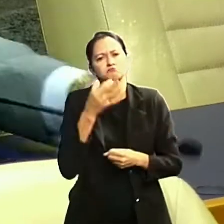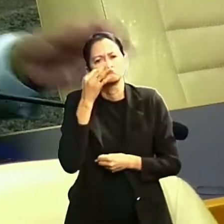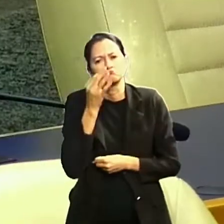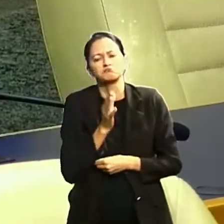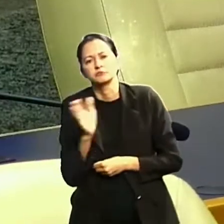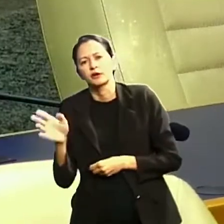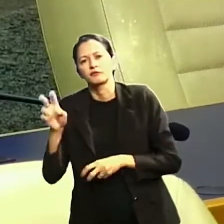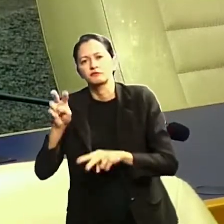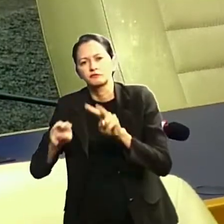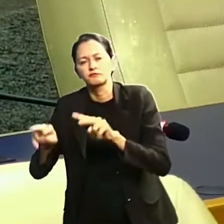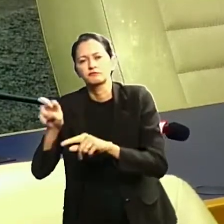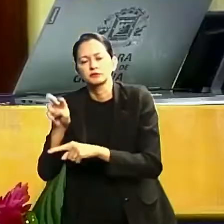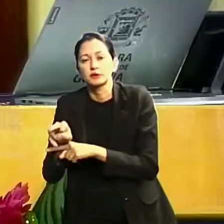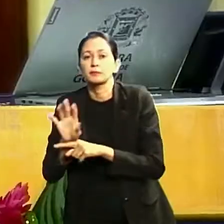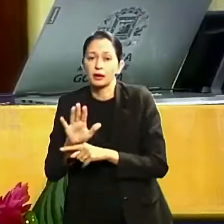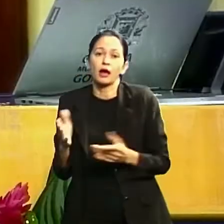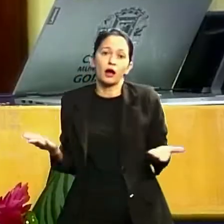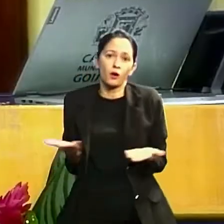presidente.